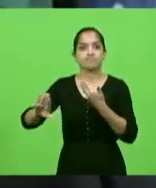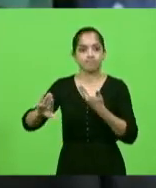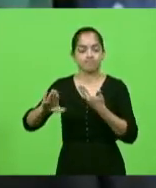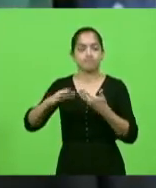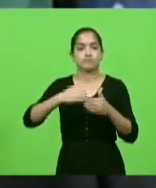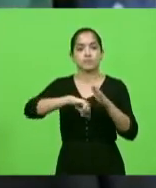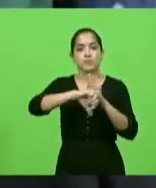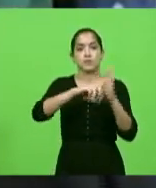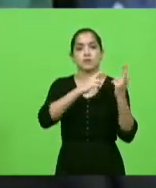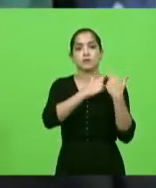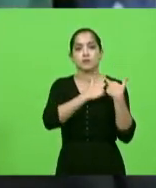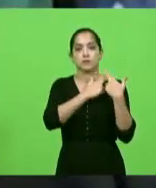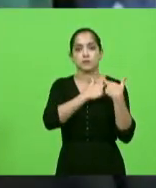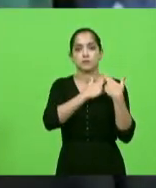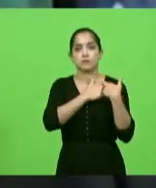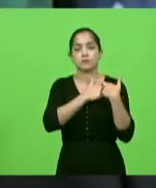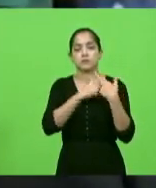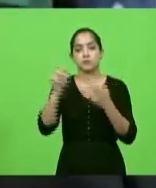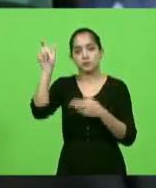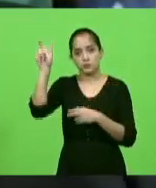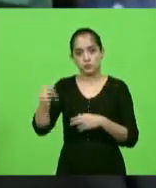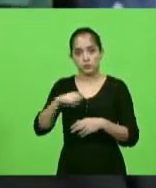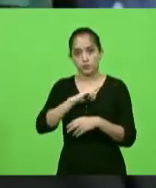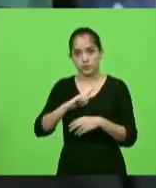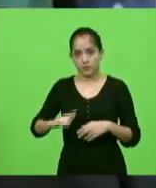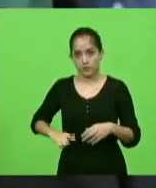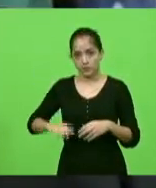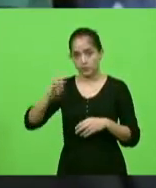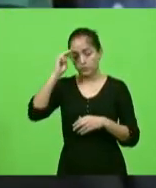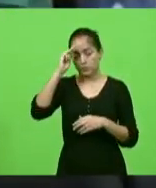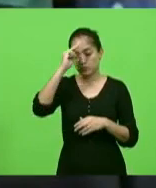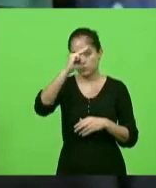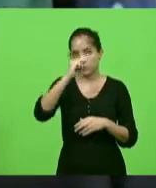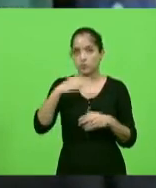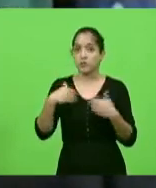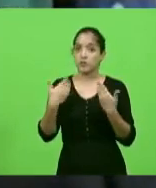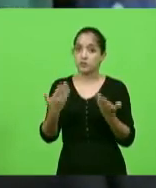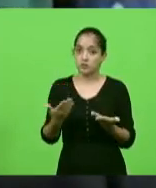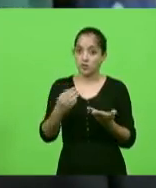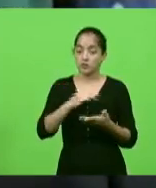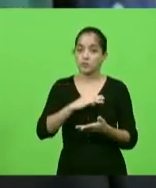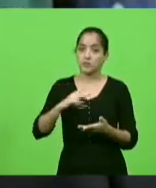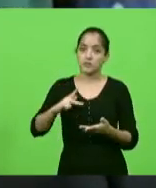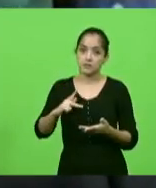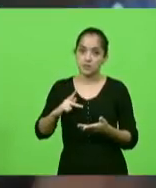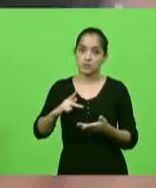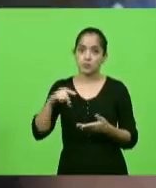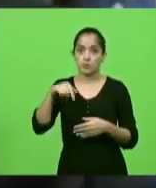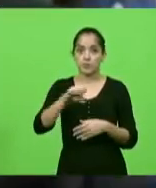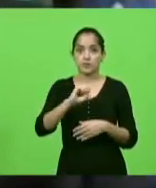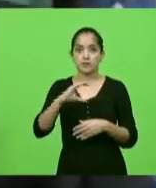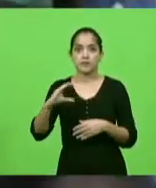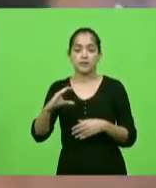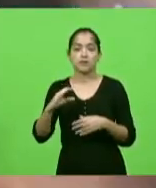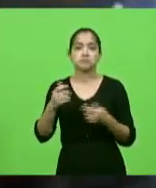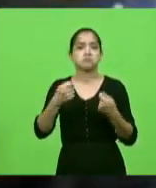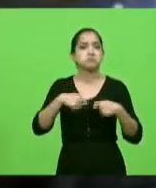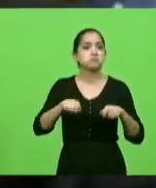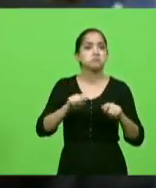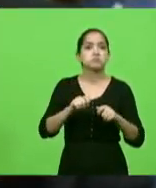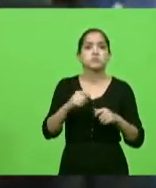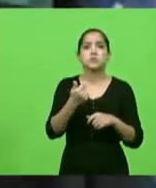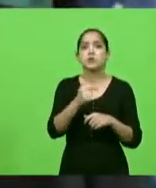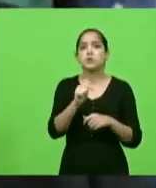típica de crime de responsabilidade do governador do Estado de Carlos Gonzalez da Silva já que o ministério função da Camille não dizia